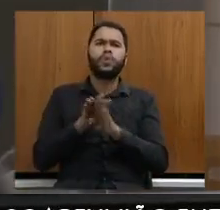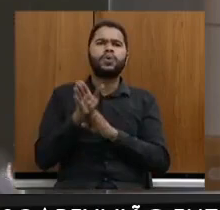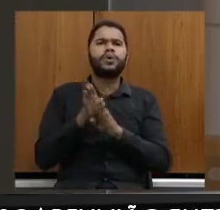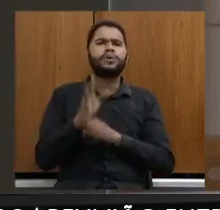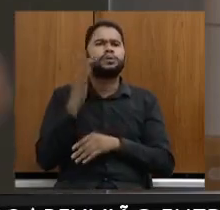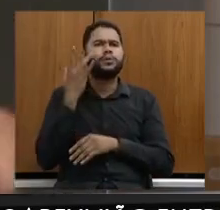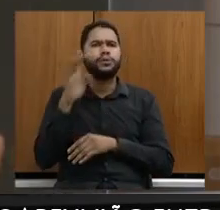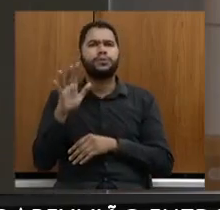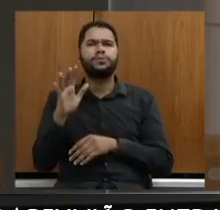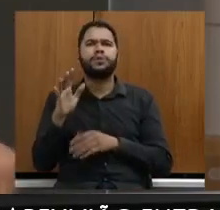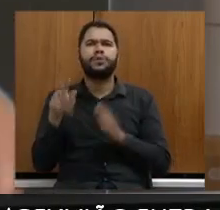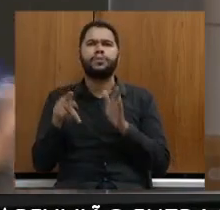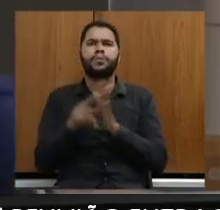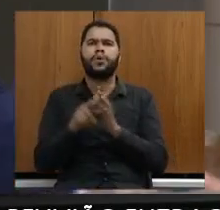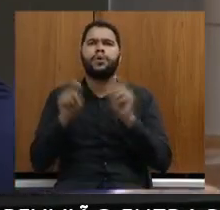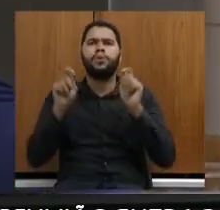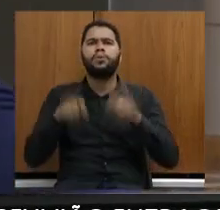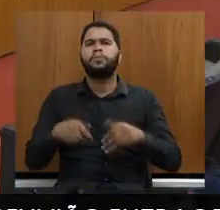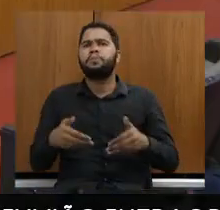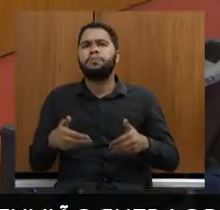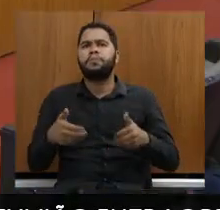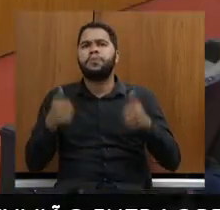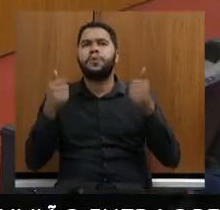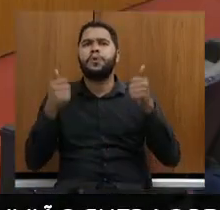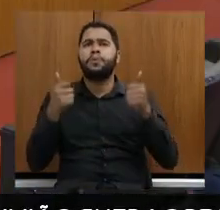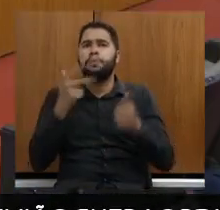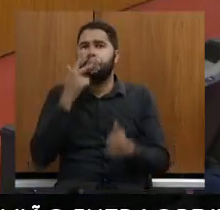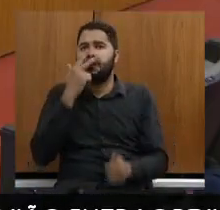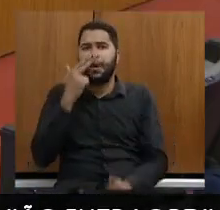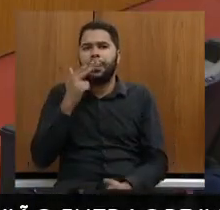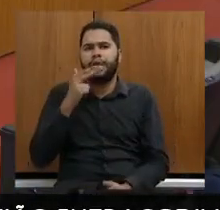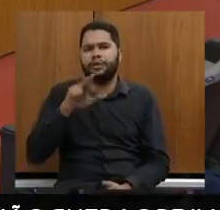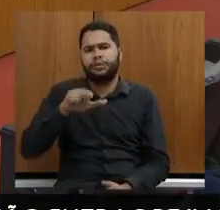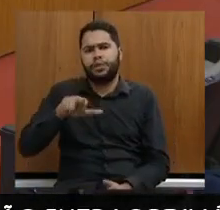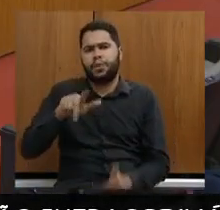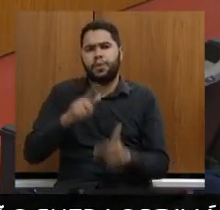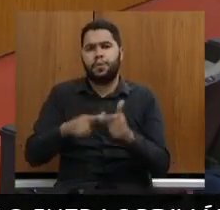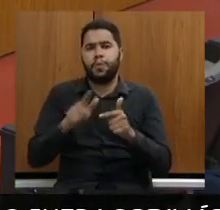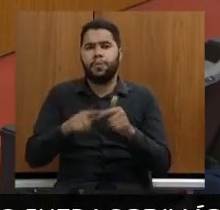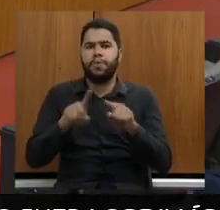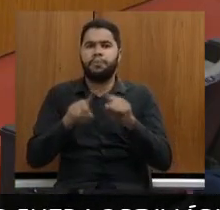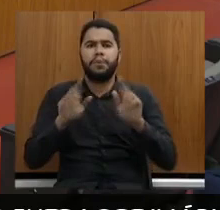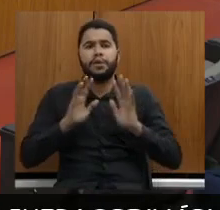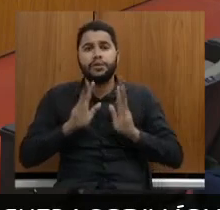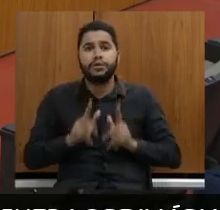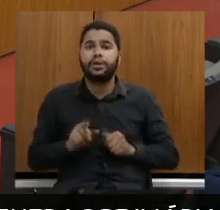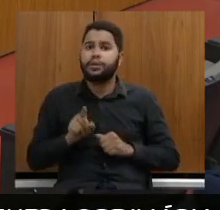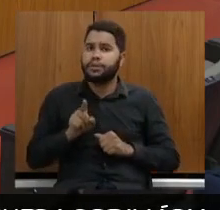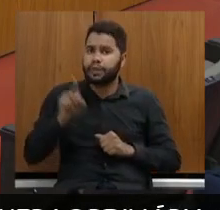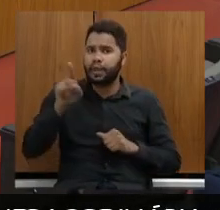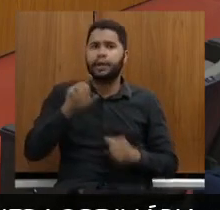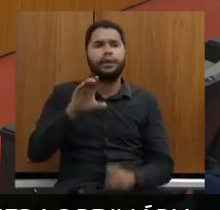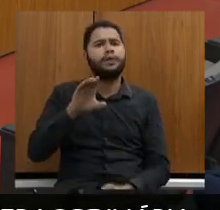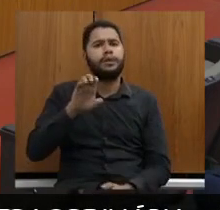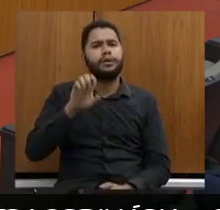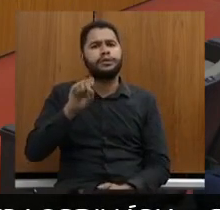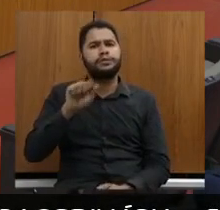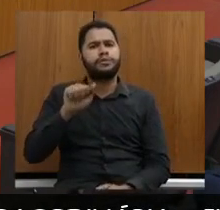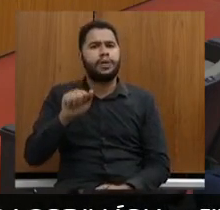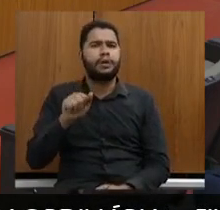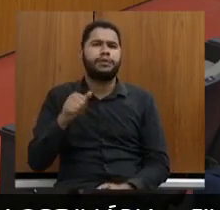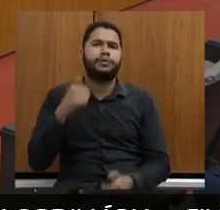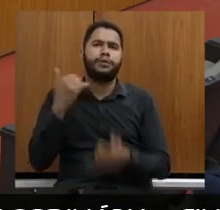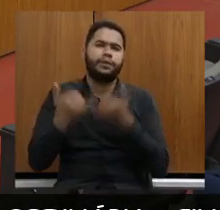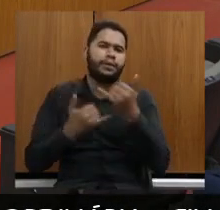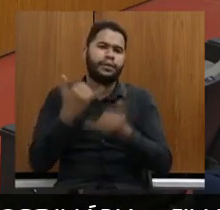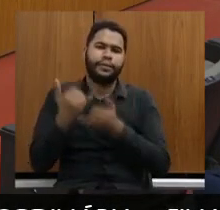repente eu não sei se a parte de que poderia estar melhor não ser parece que não é isso problema mas fala Vigia no Ceasa hoje é a brincadeira